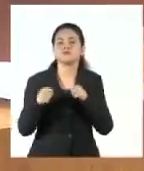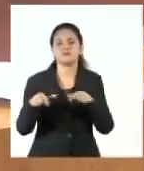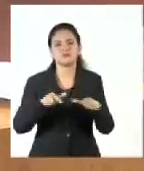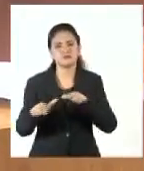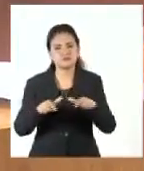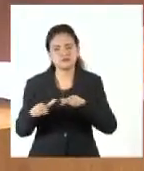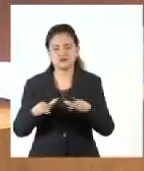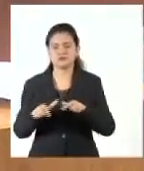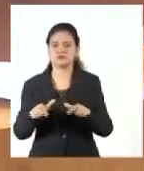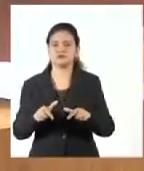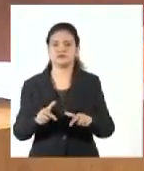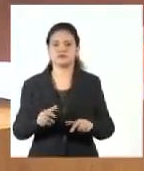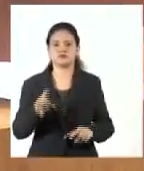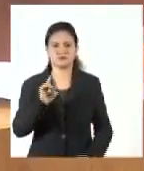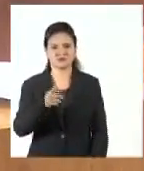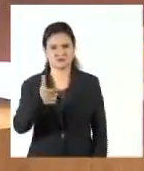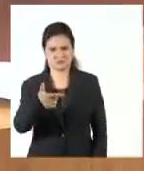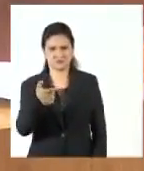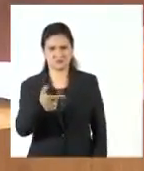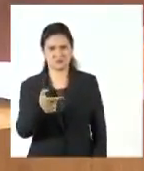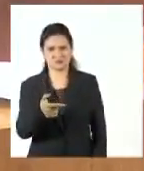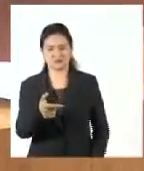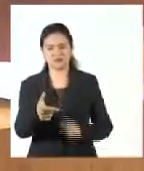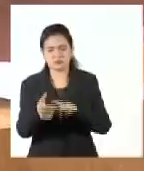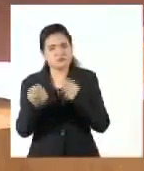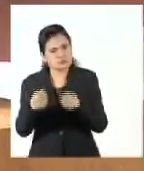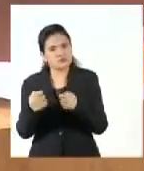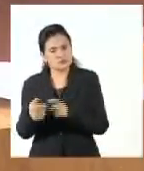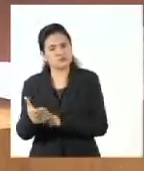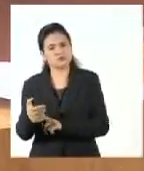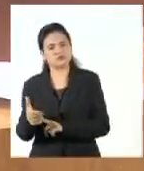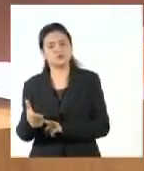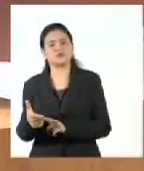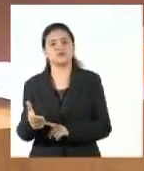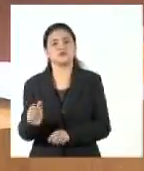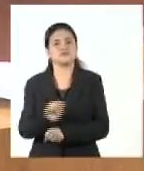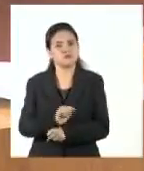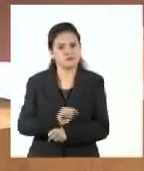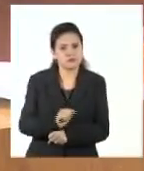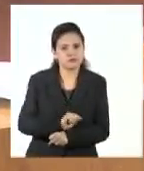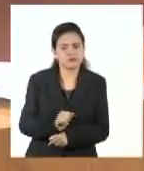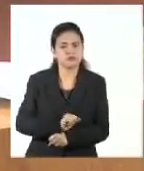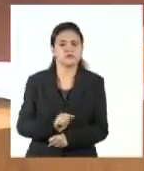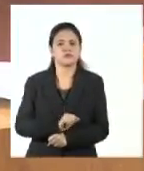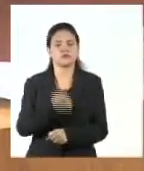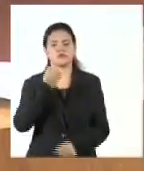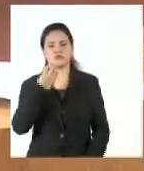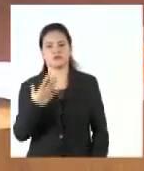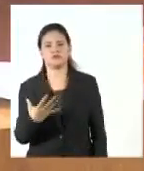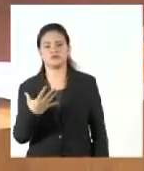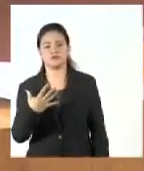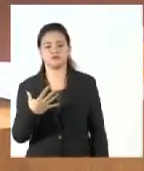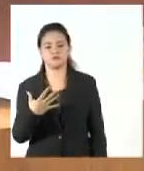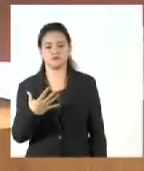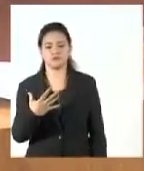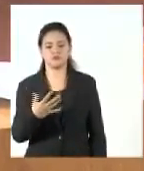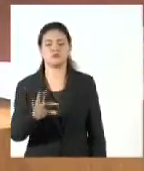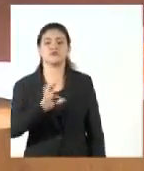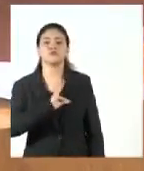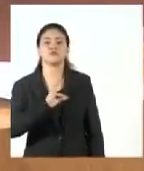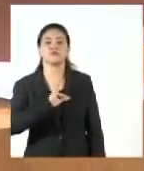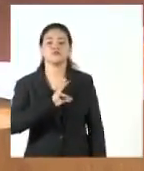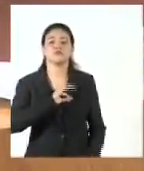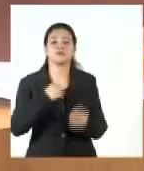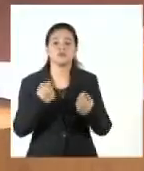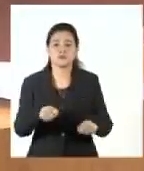só armamentos, que também precisa ter seus armamentos, ter viaturas de qualidade. Os policiais